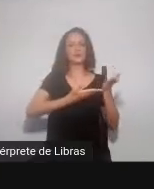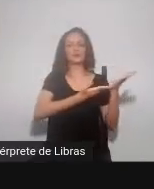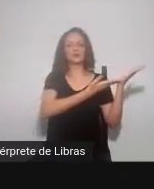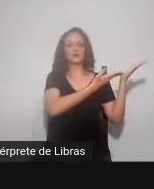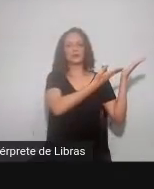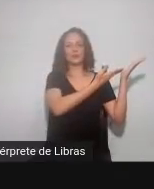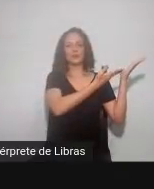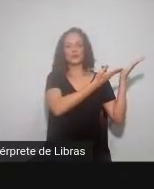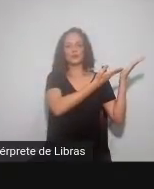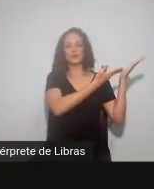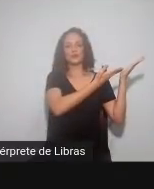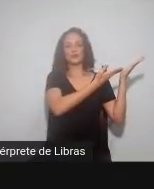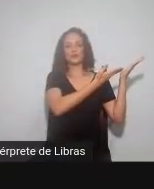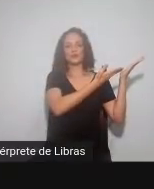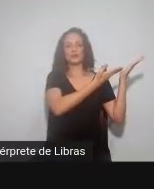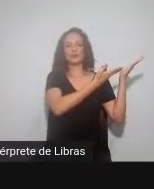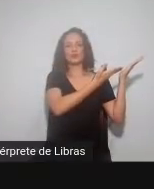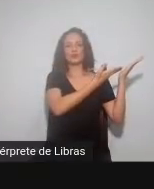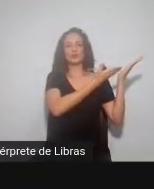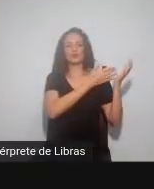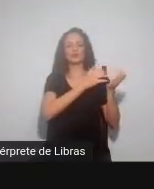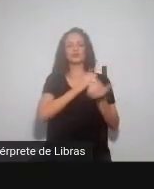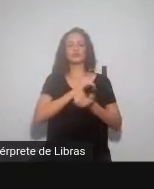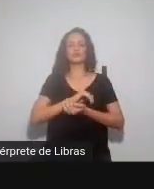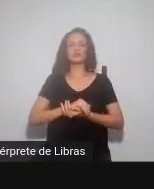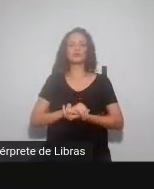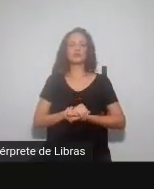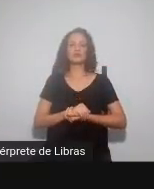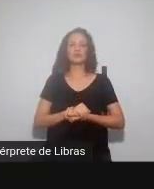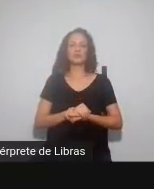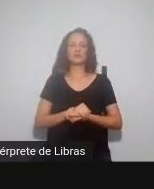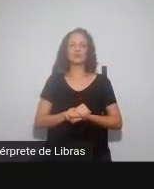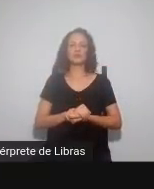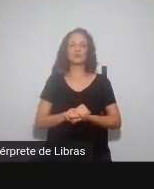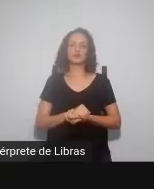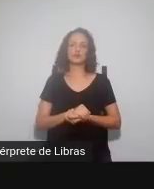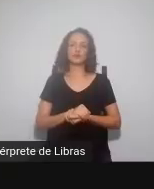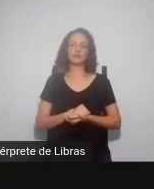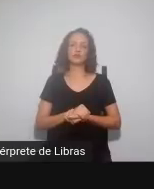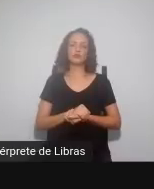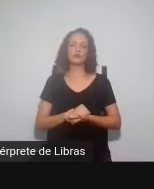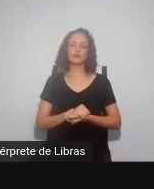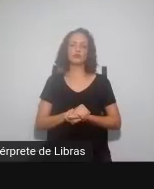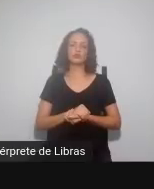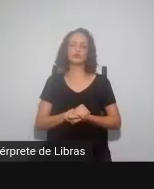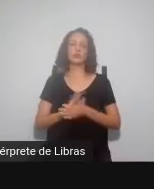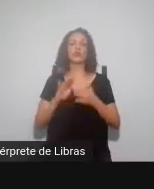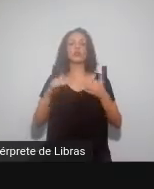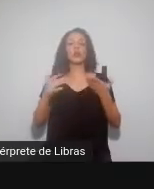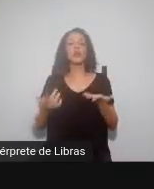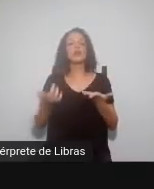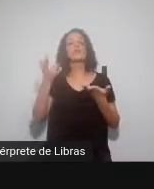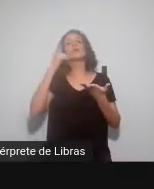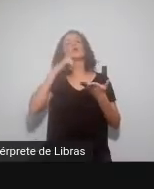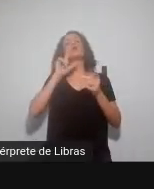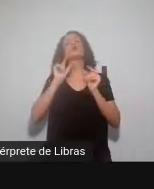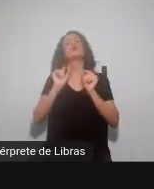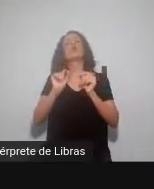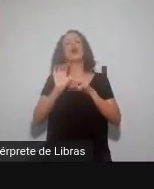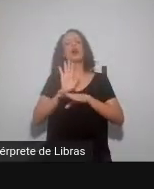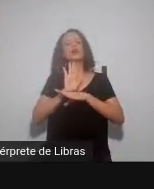Freitas, Lua Cheia, de Anthony Guilopé. E daí, para ajudar as famílias e as